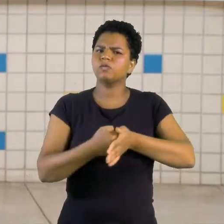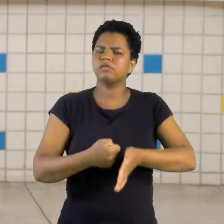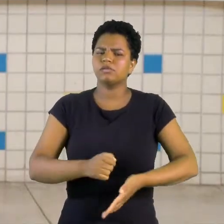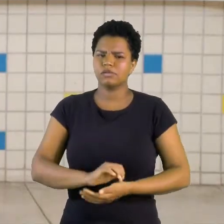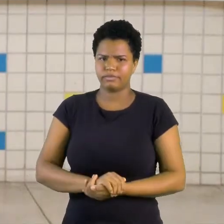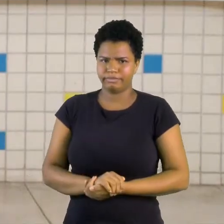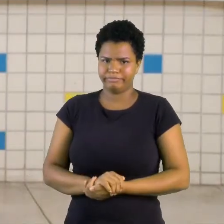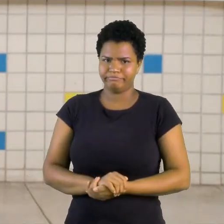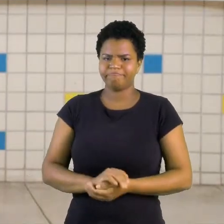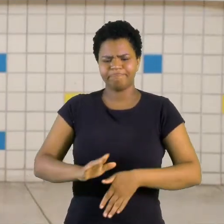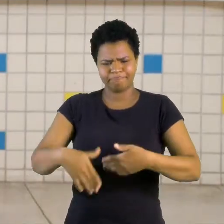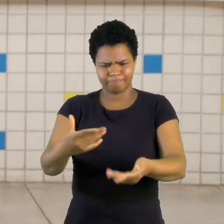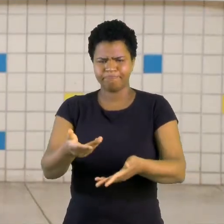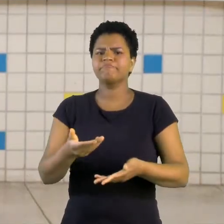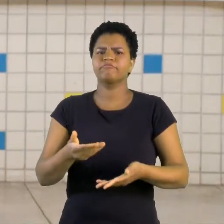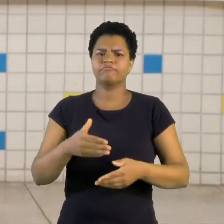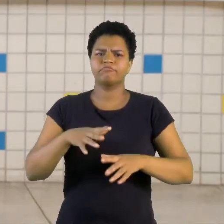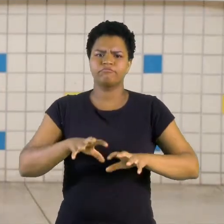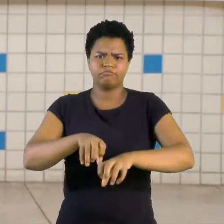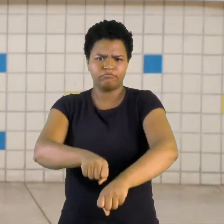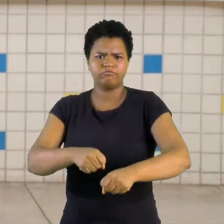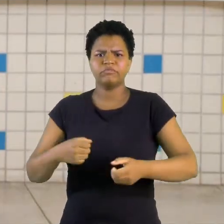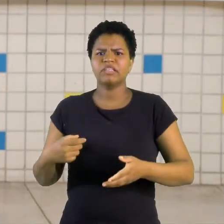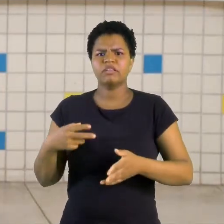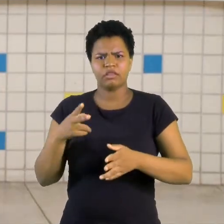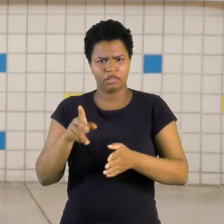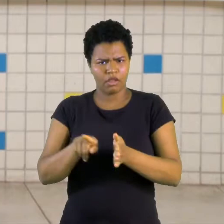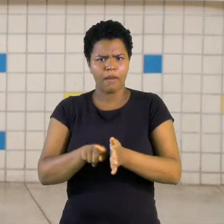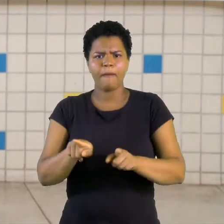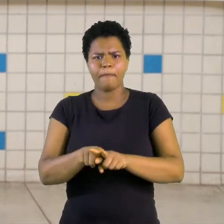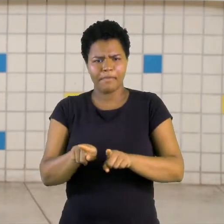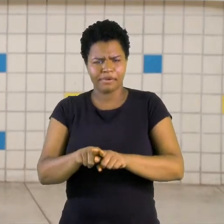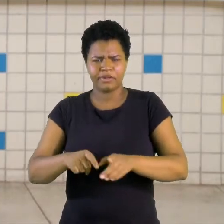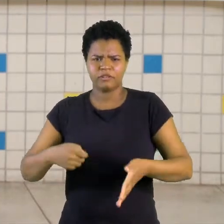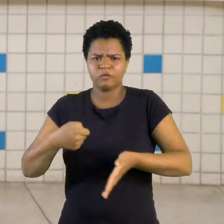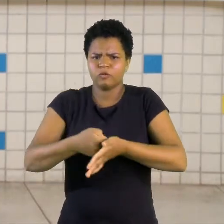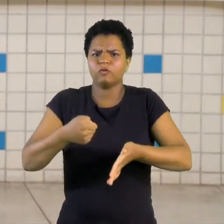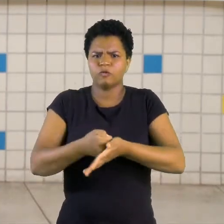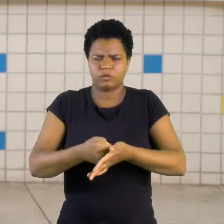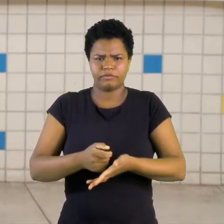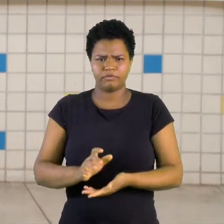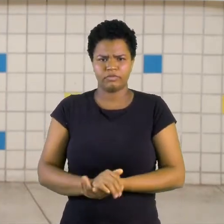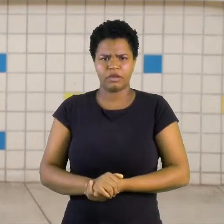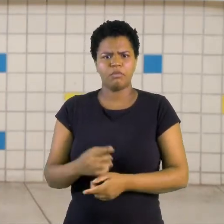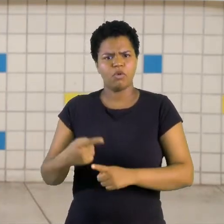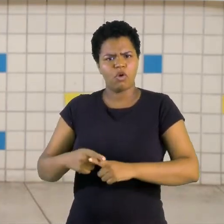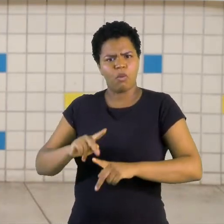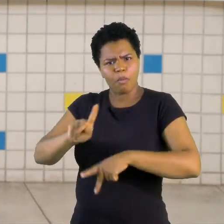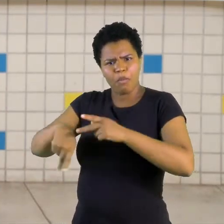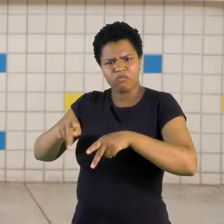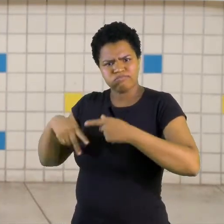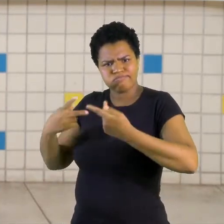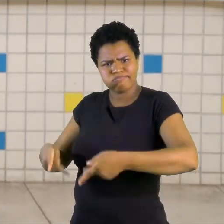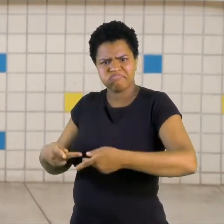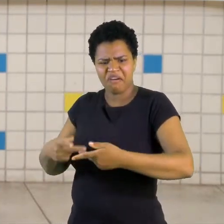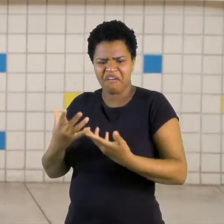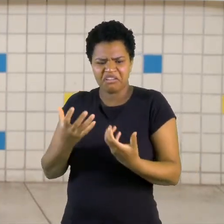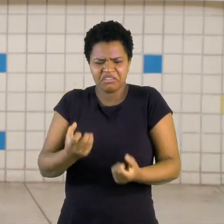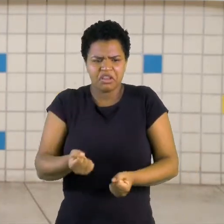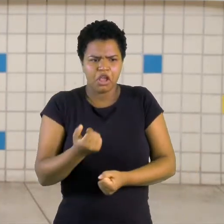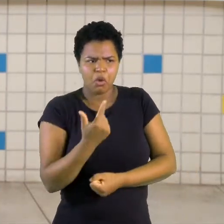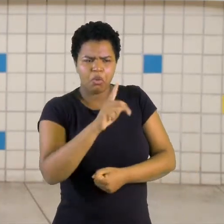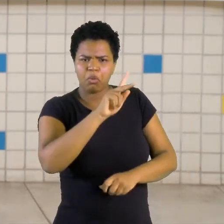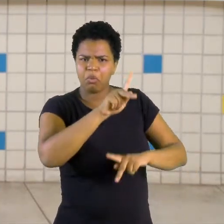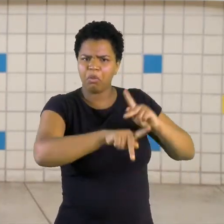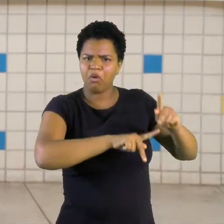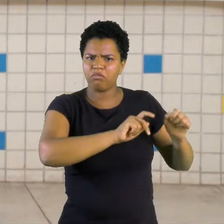de conquista também houve um processo de resistência. Afinal, os nativos não iam aceitar que povos, né, homens de outras terras